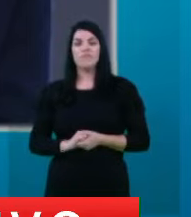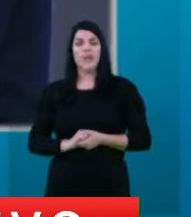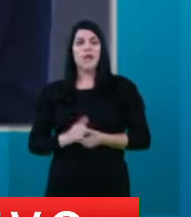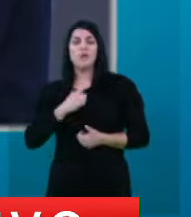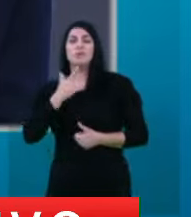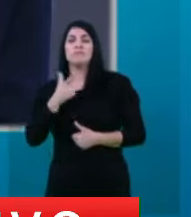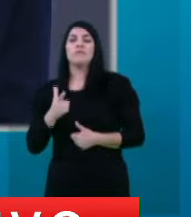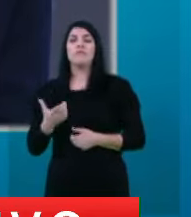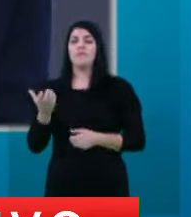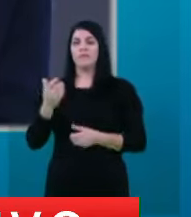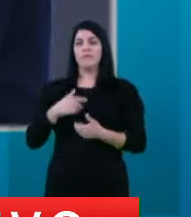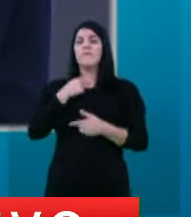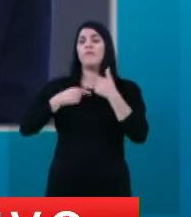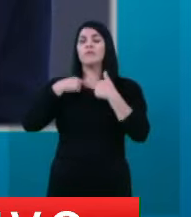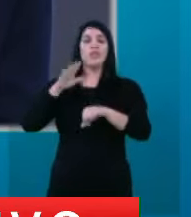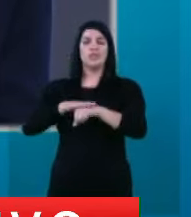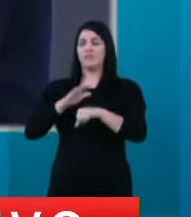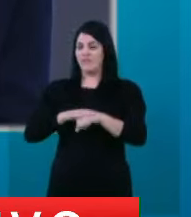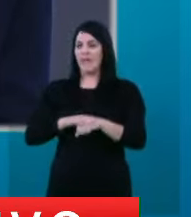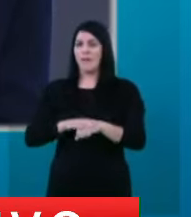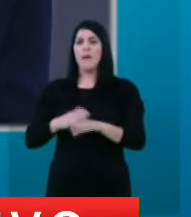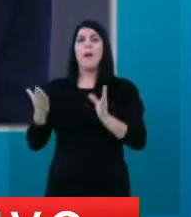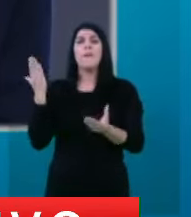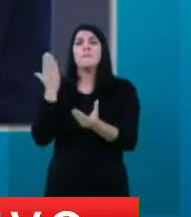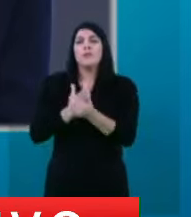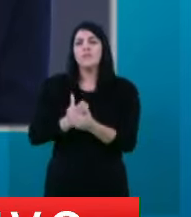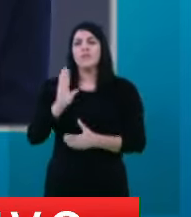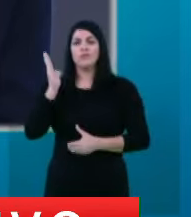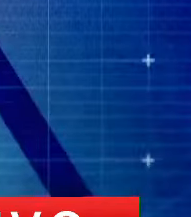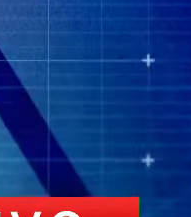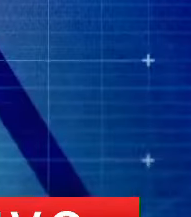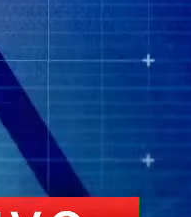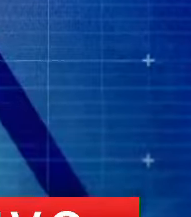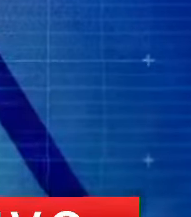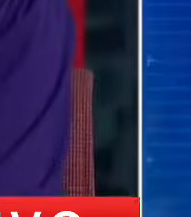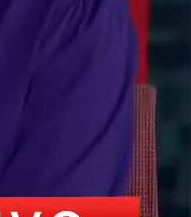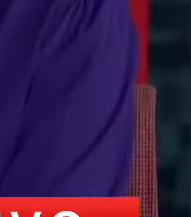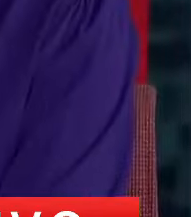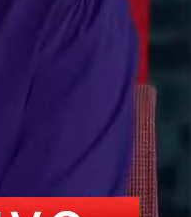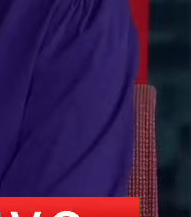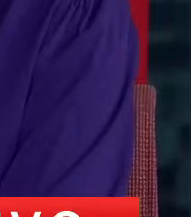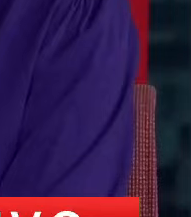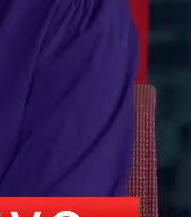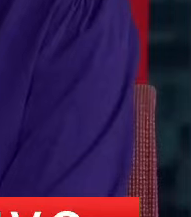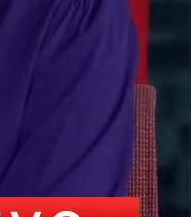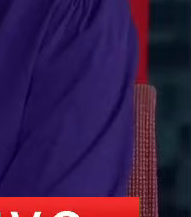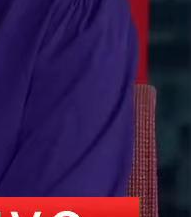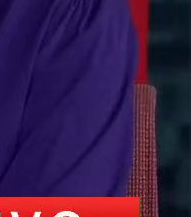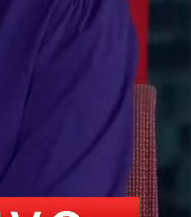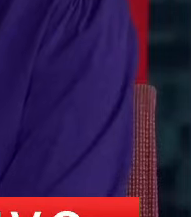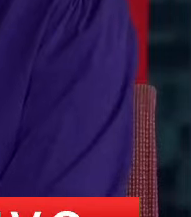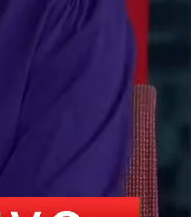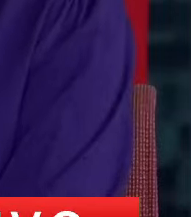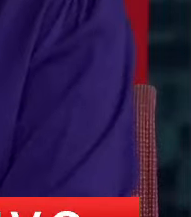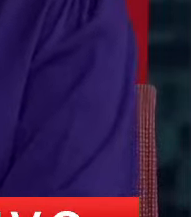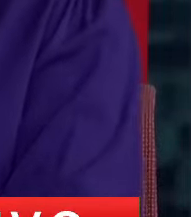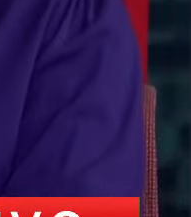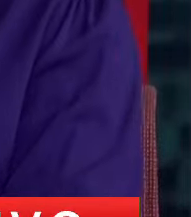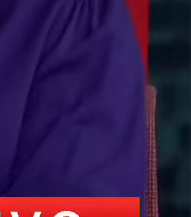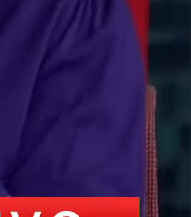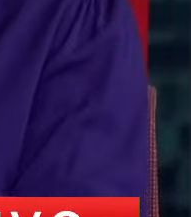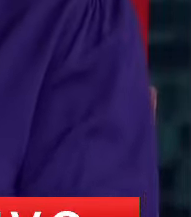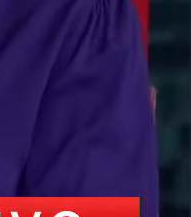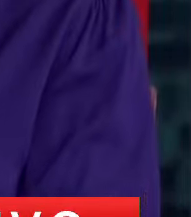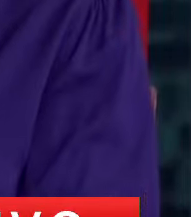também fazer provocações aos adversários é isso Vitor Irajá obrigada pela sua análise ele volta daqui a